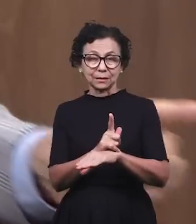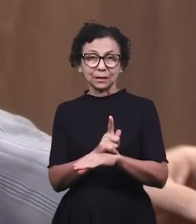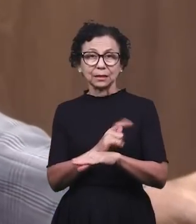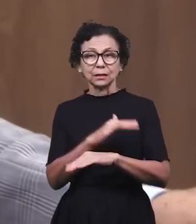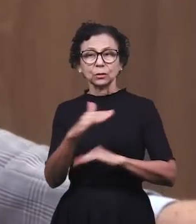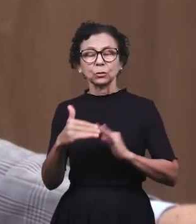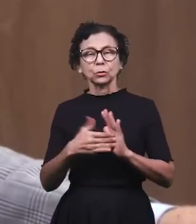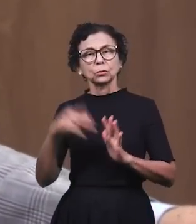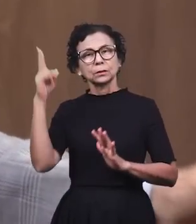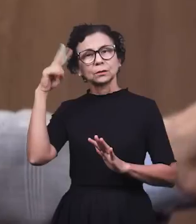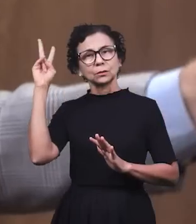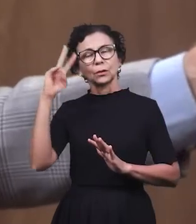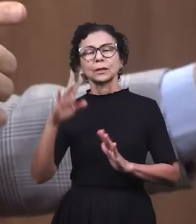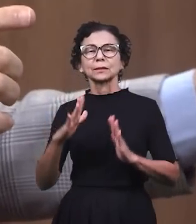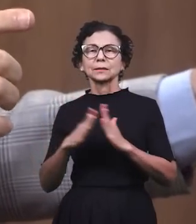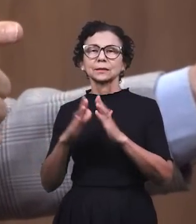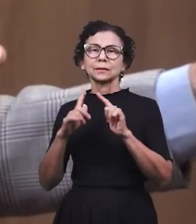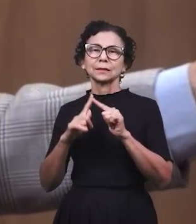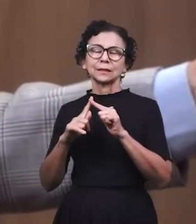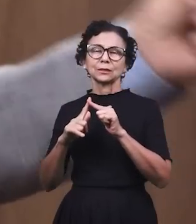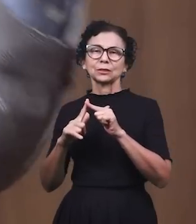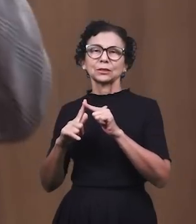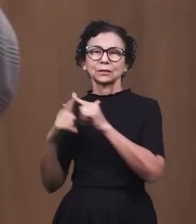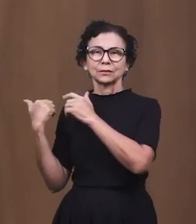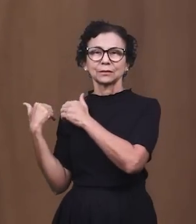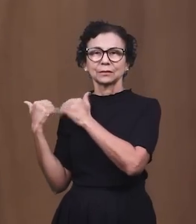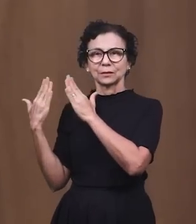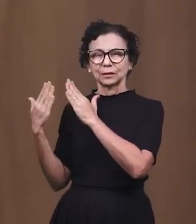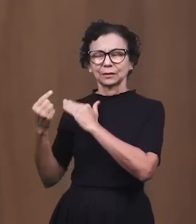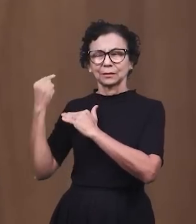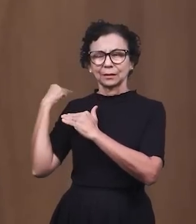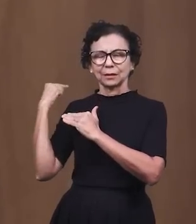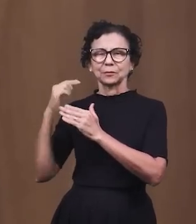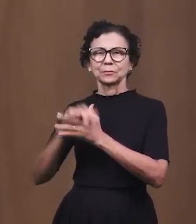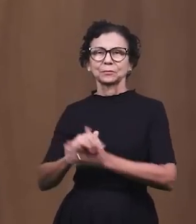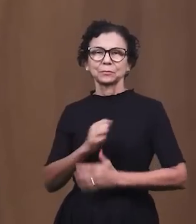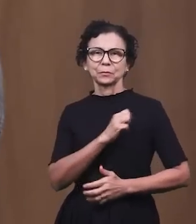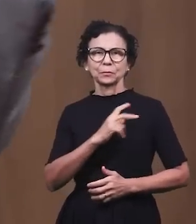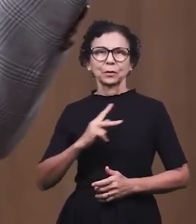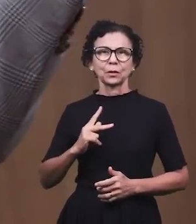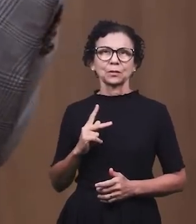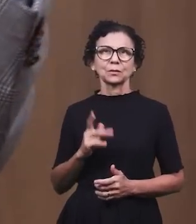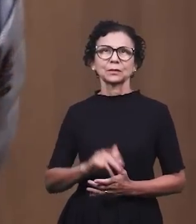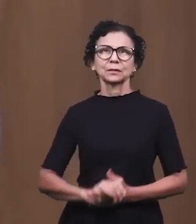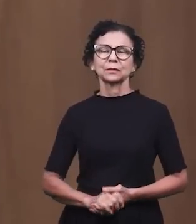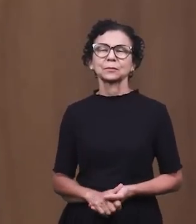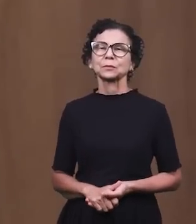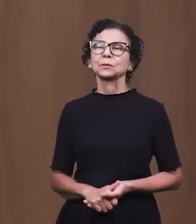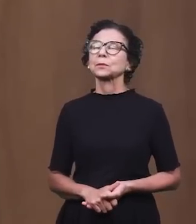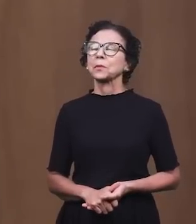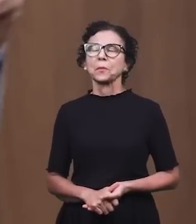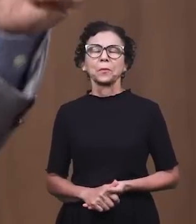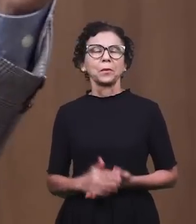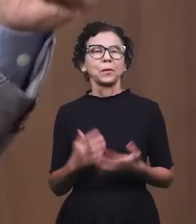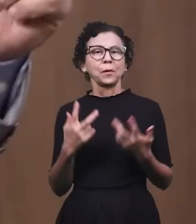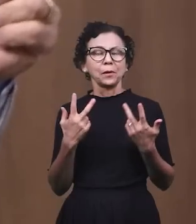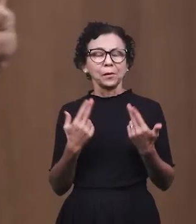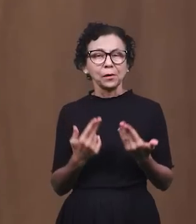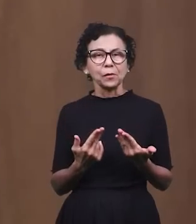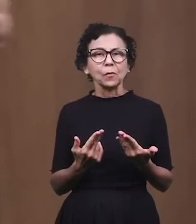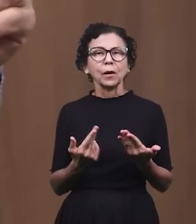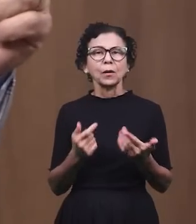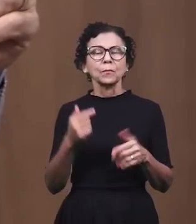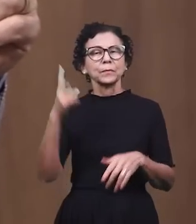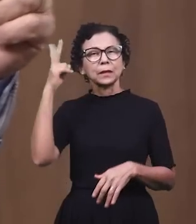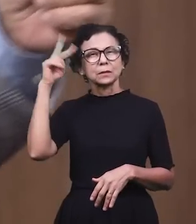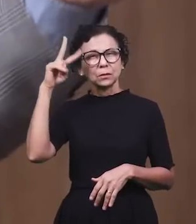igreja. É a repetição das 7 cartas. Eu ia até falar com ele, quando ele fala das 7 cartas, que ele entregou essa mensagem. A mesma história das